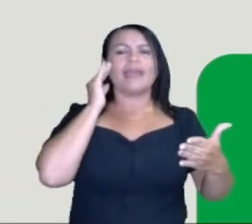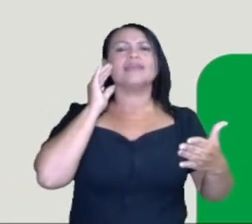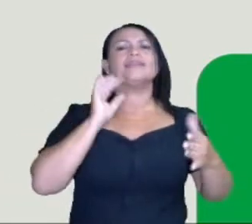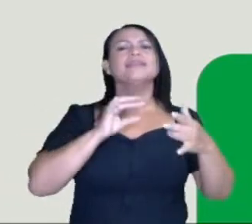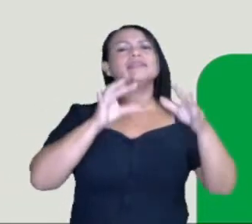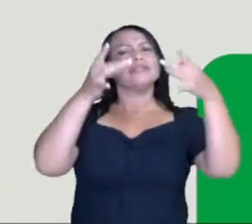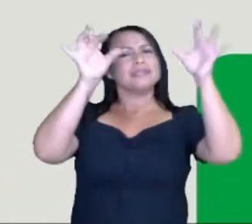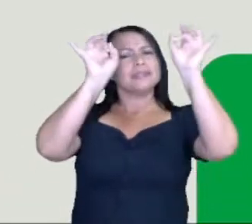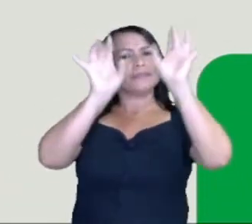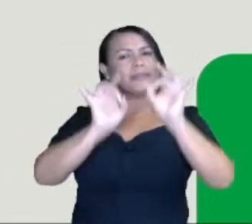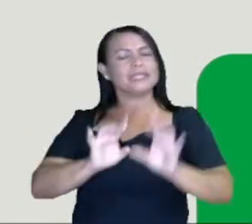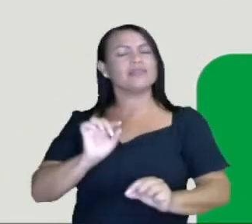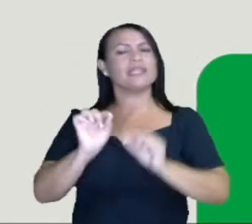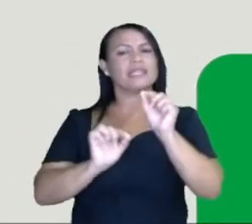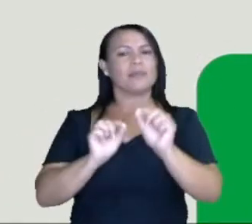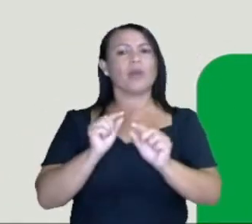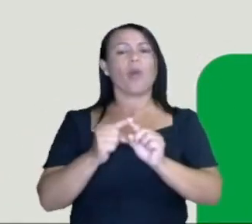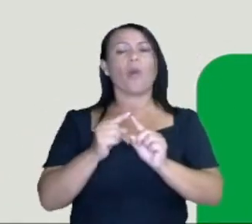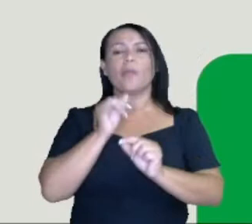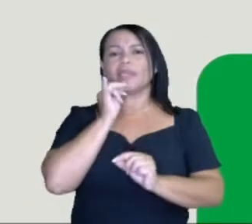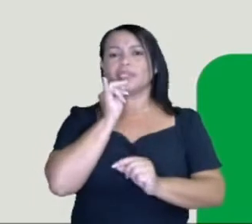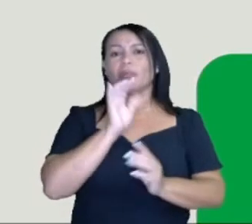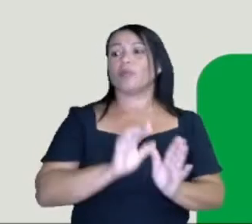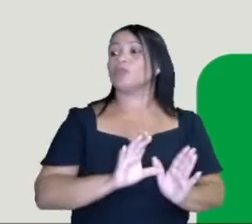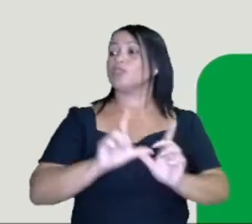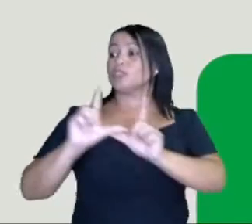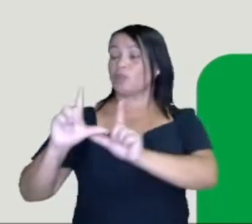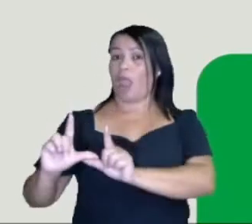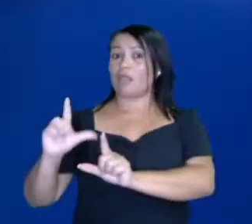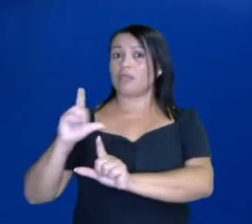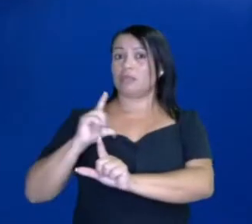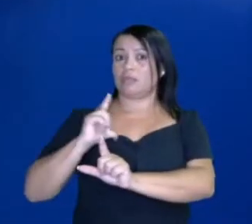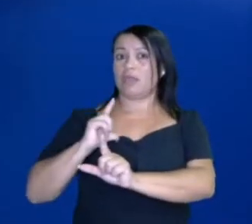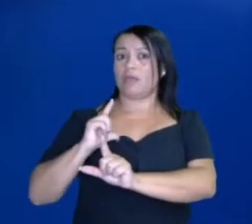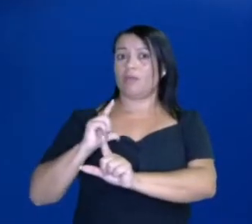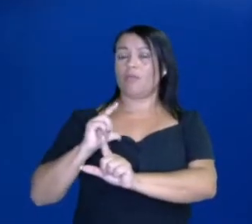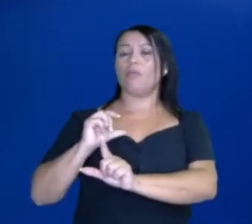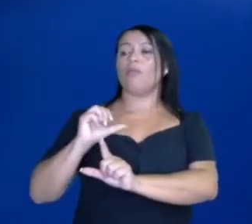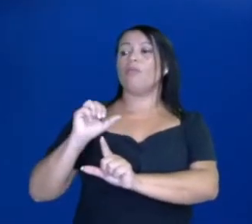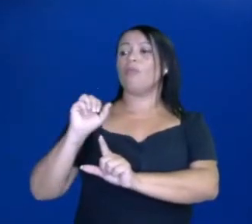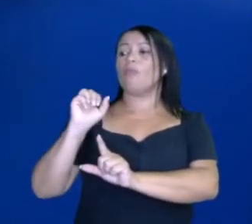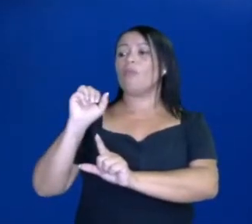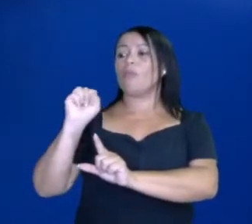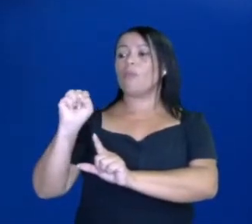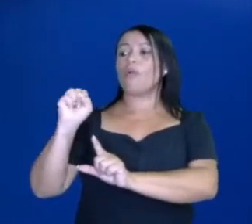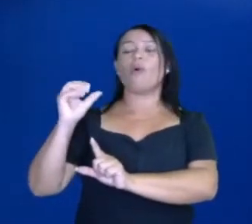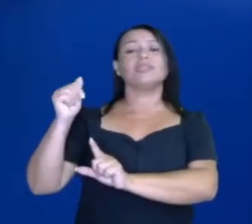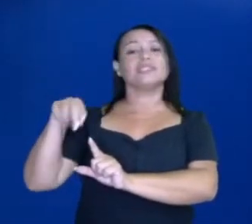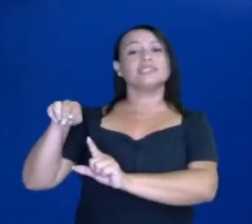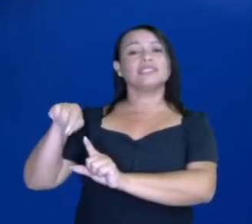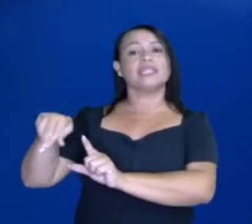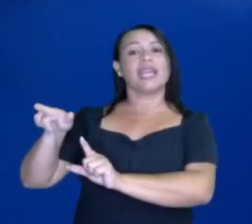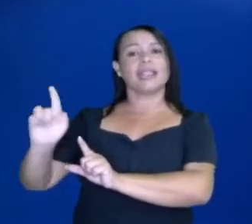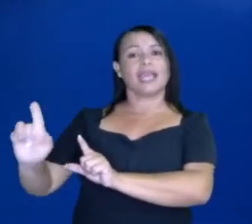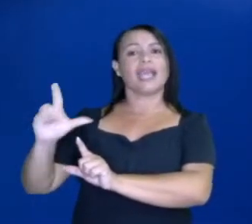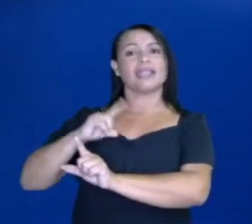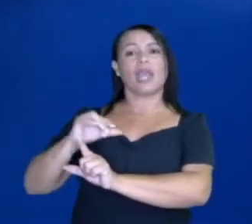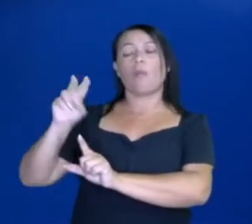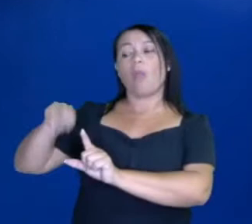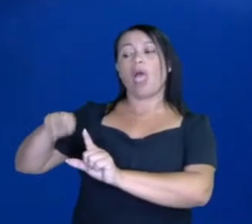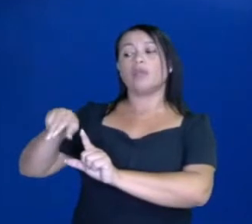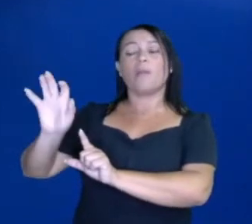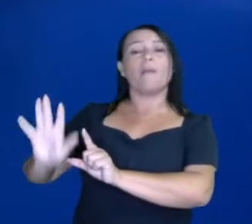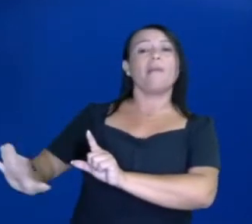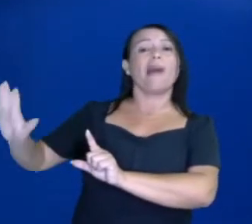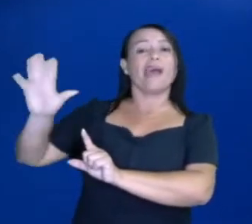específica. Então, de um lado, temos o skimming, que é aquela leitura mais geral, Então, eu